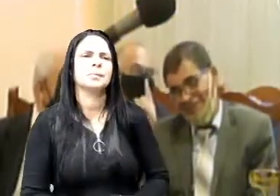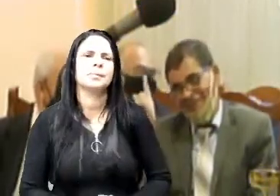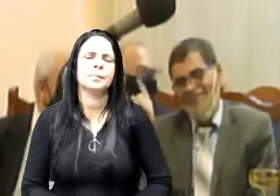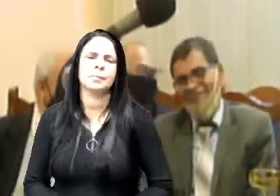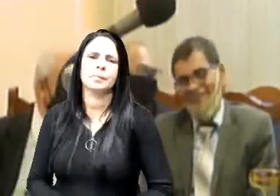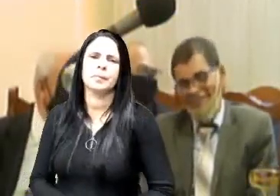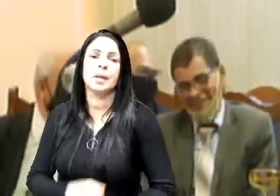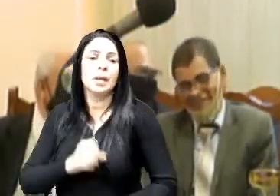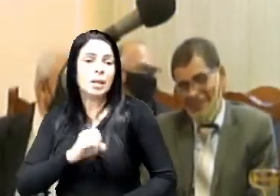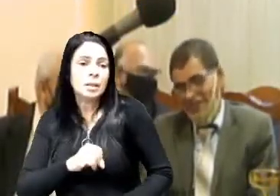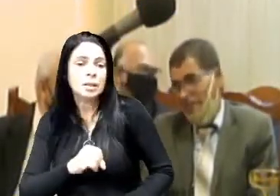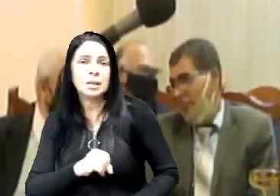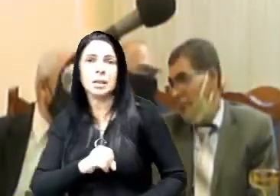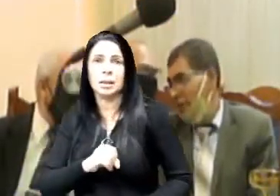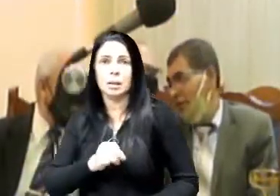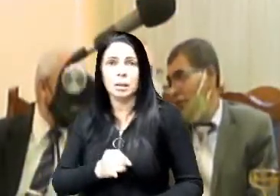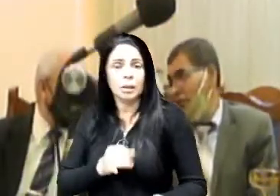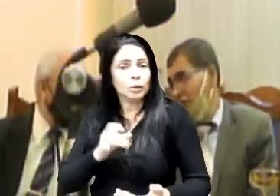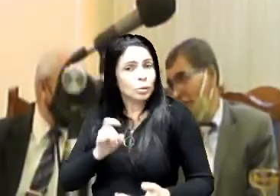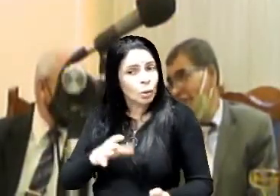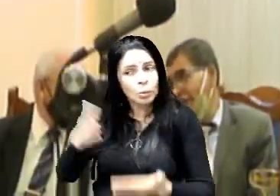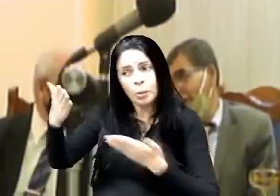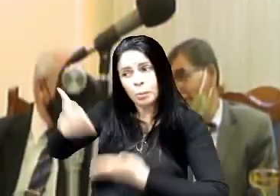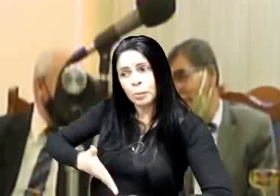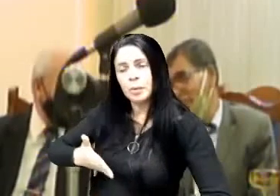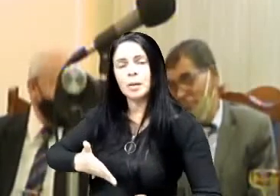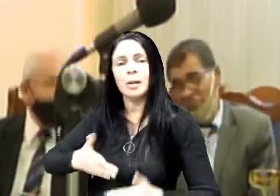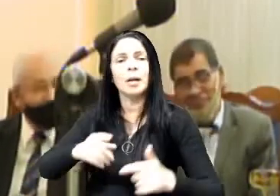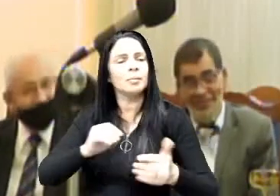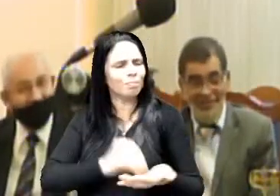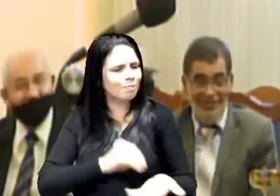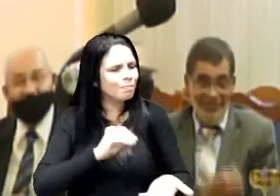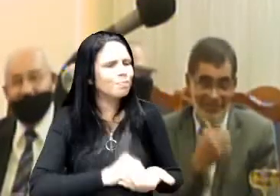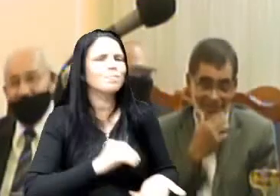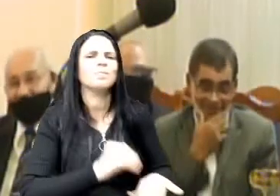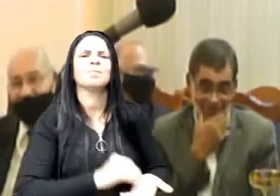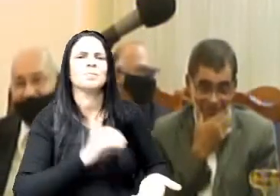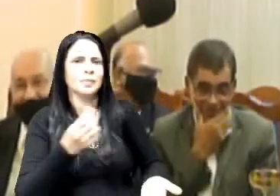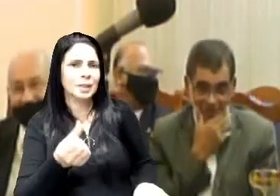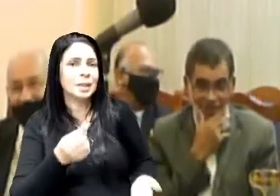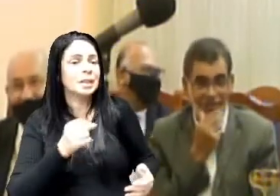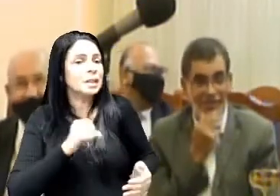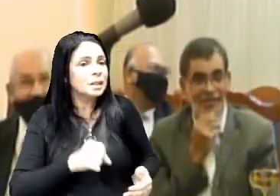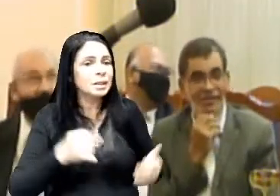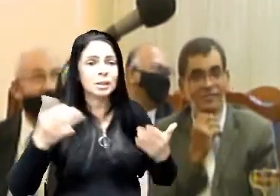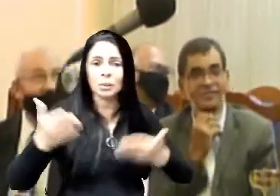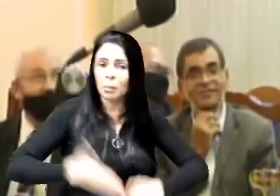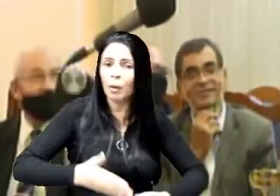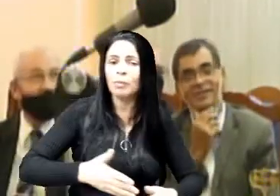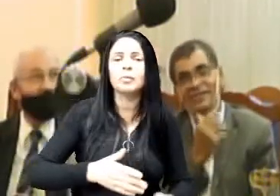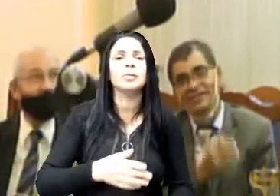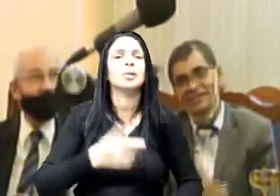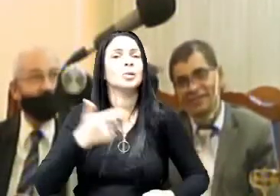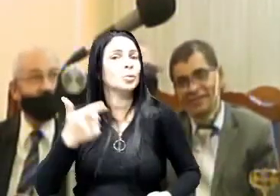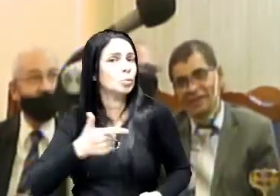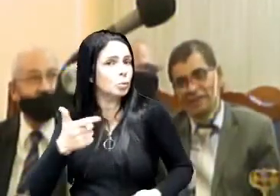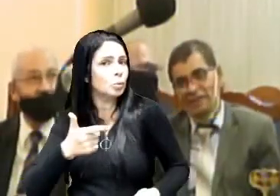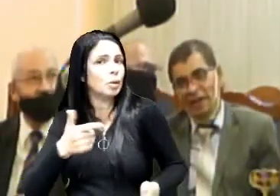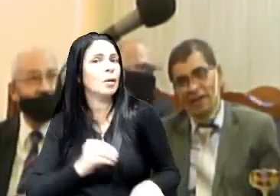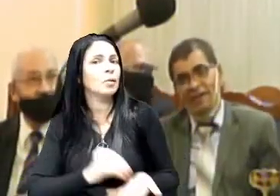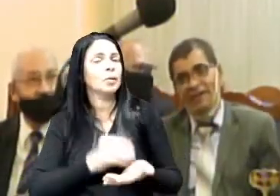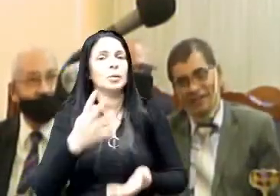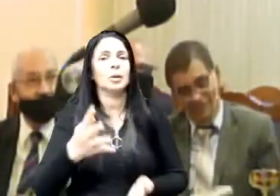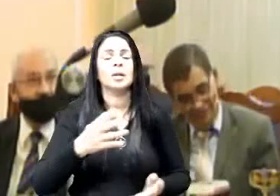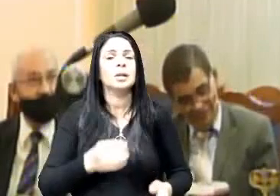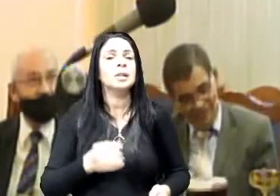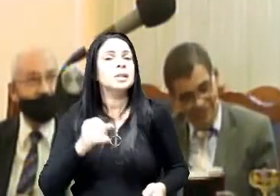Se só passou um, ainda tem 6. Se passou 2, tem 4. Se passou 3, ainda tem mais